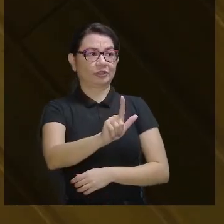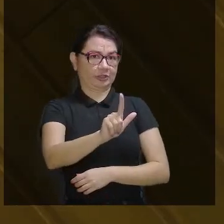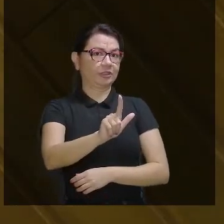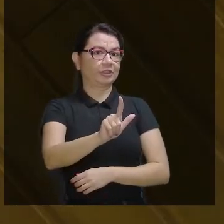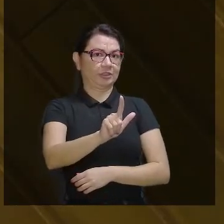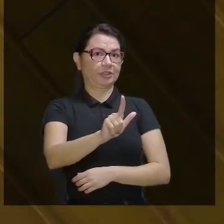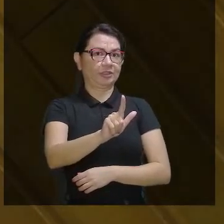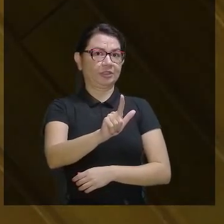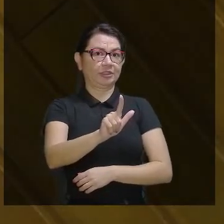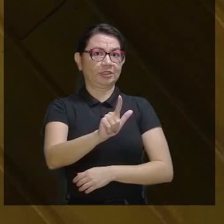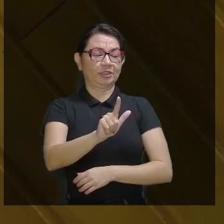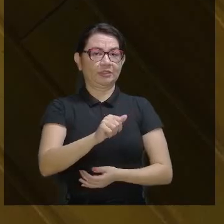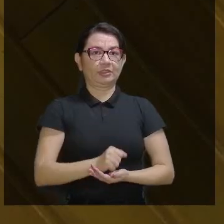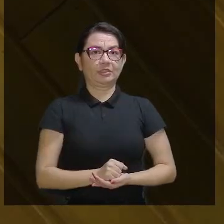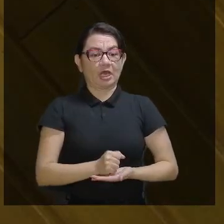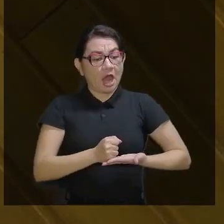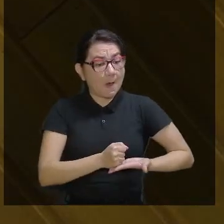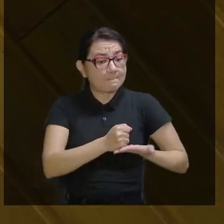fizer por essa população.